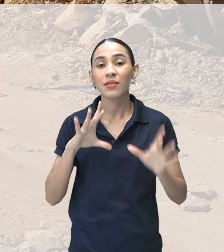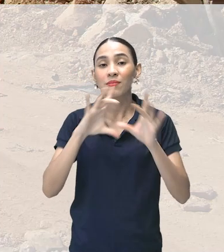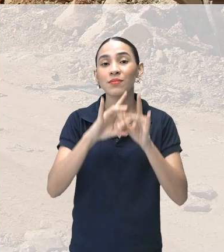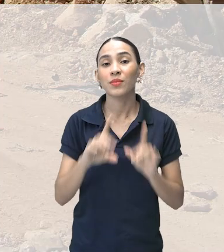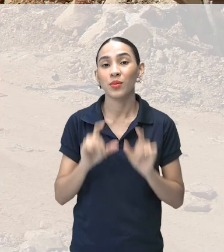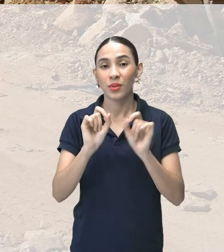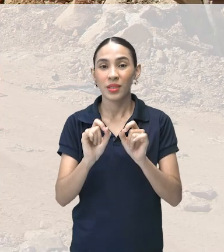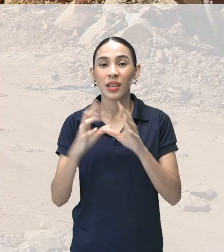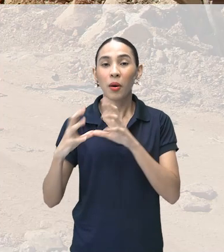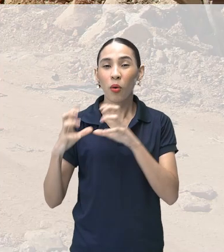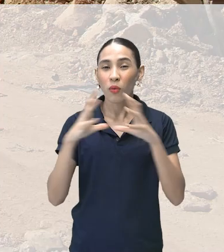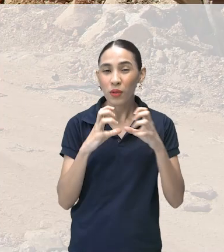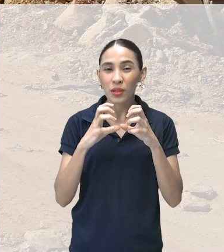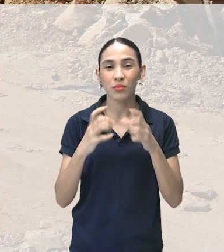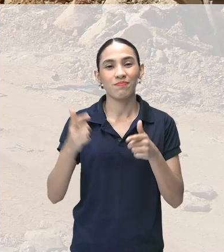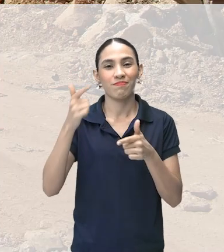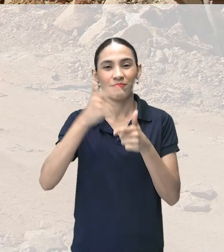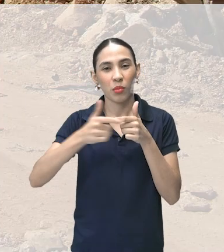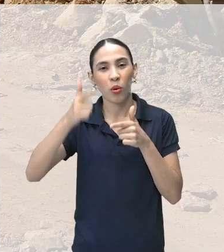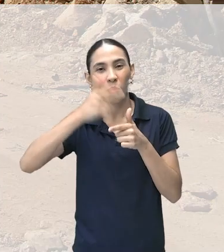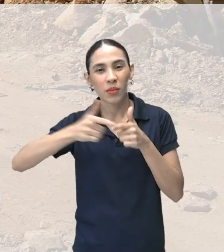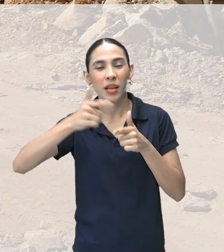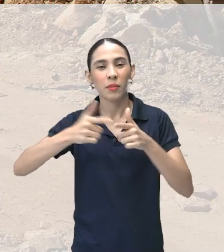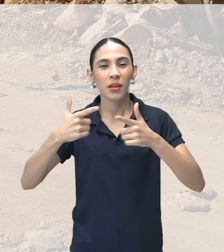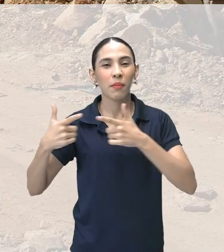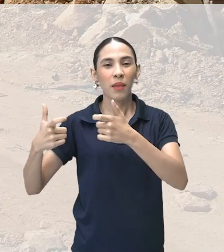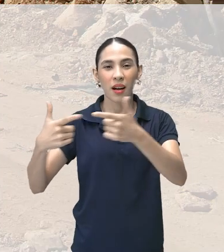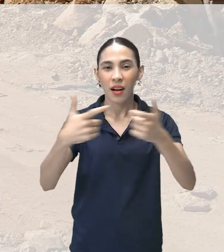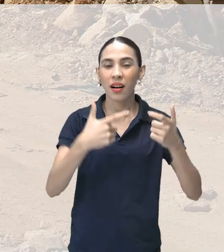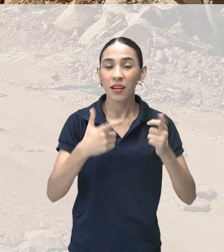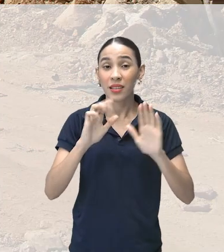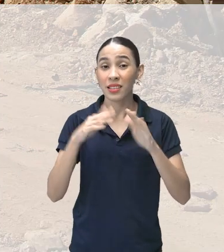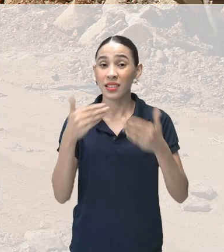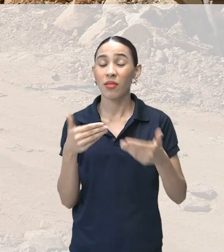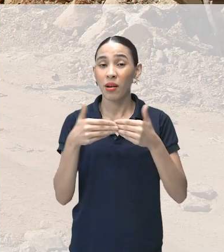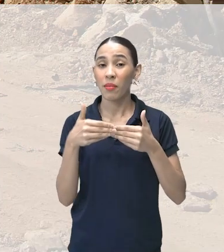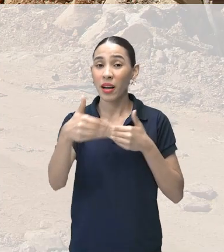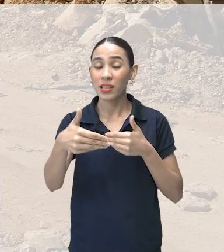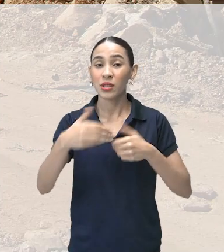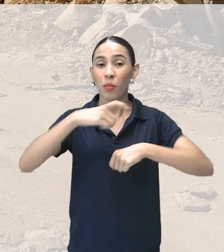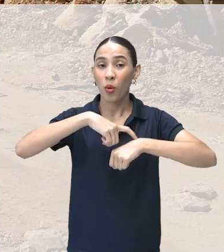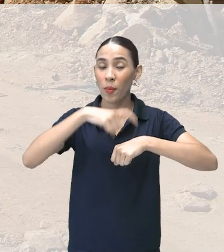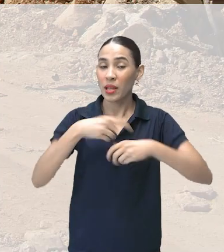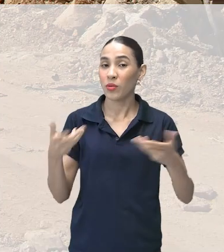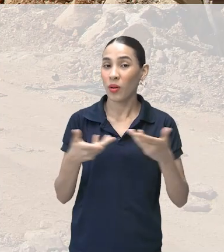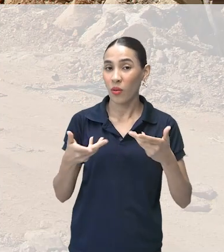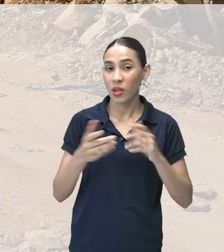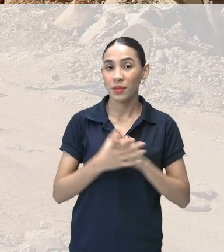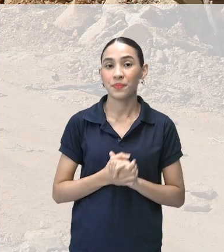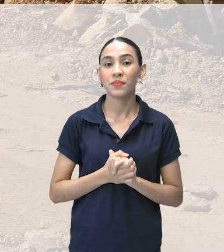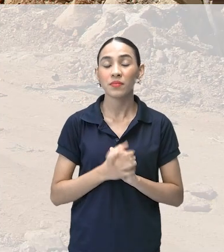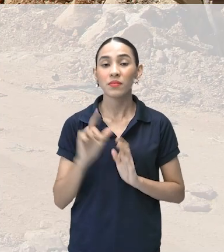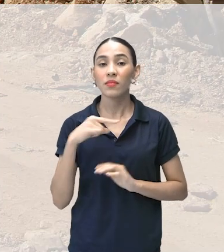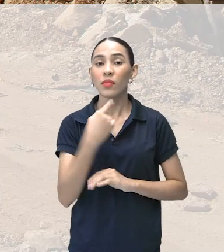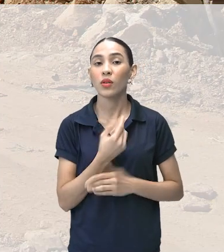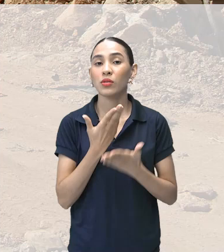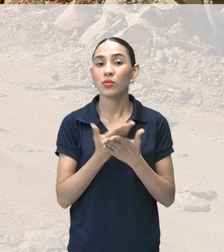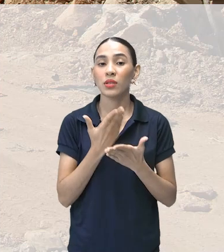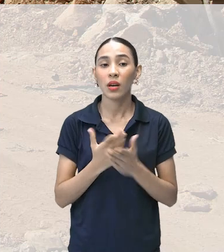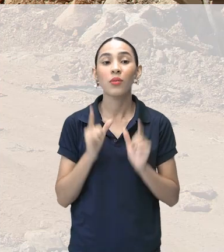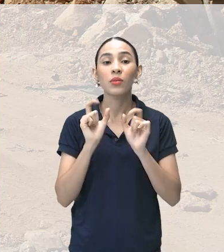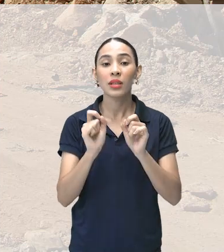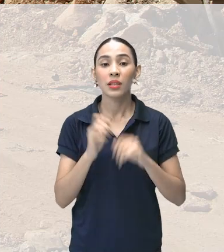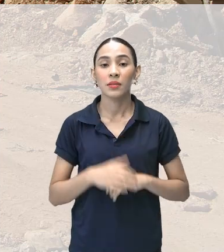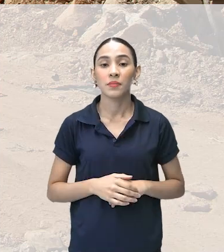vinculado a conflitos, né, a guerras. Então, a partir deste momento, nós estudaremos